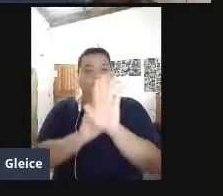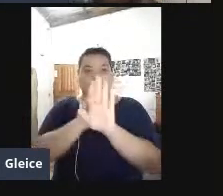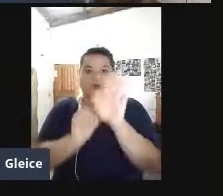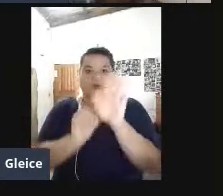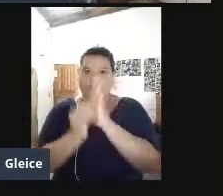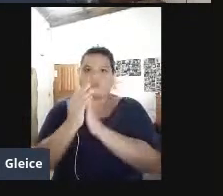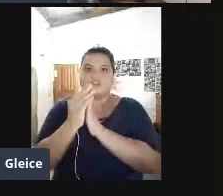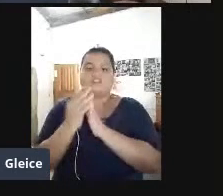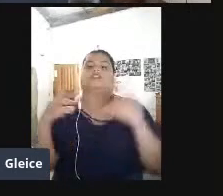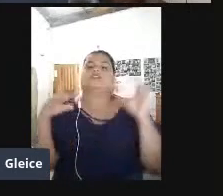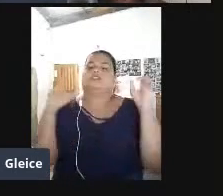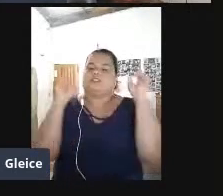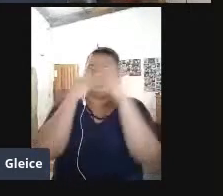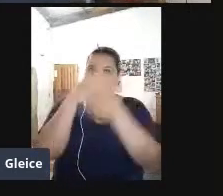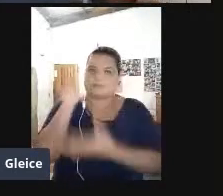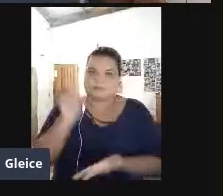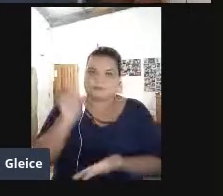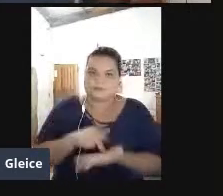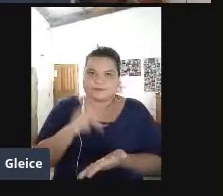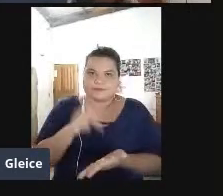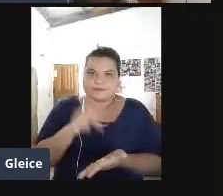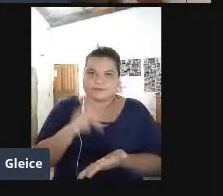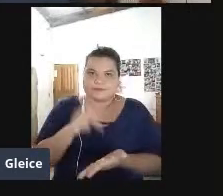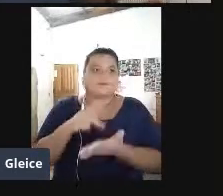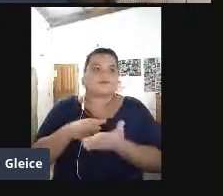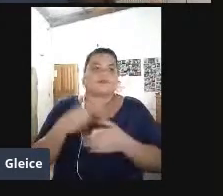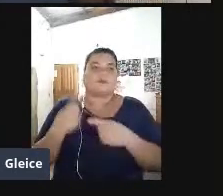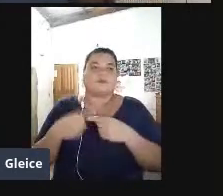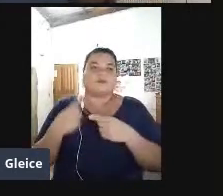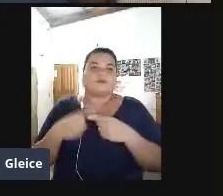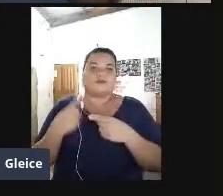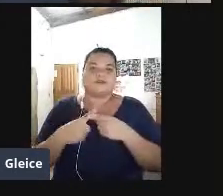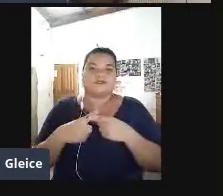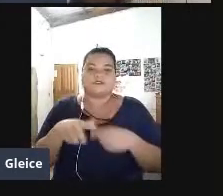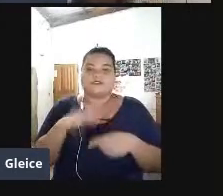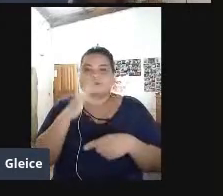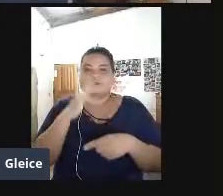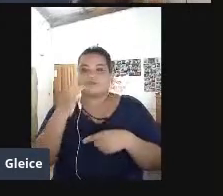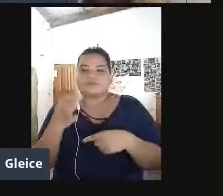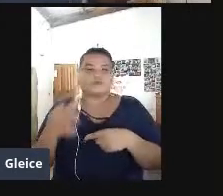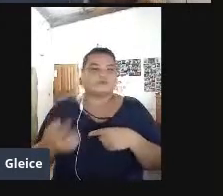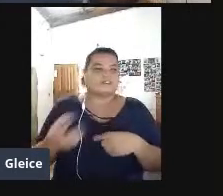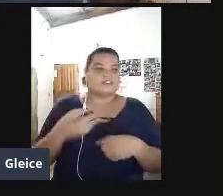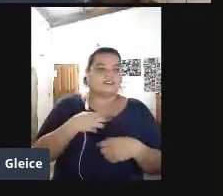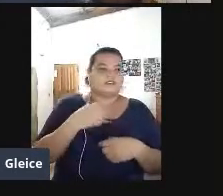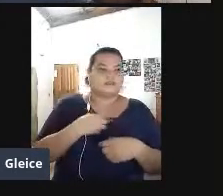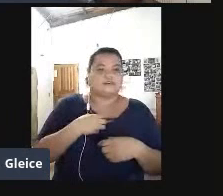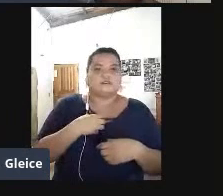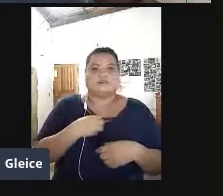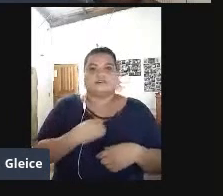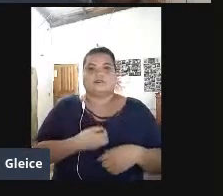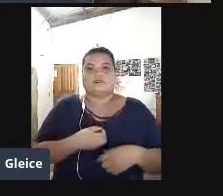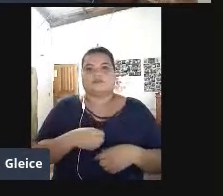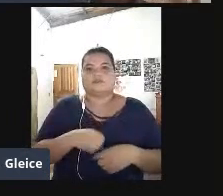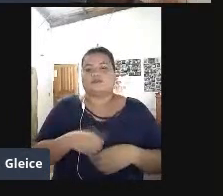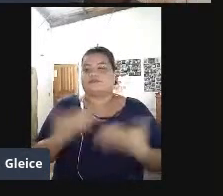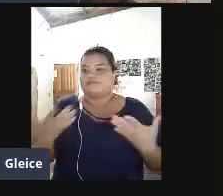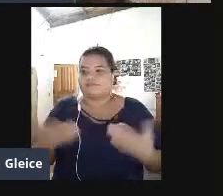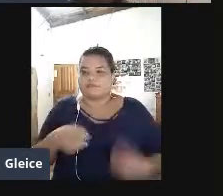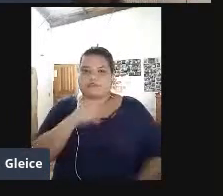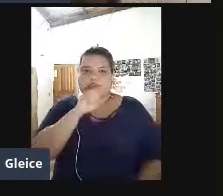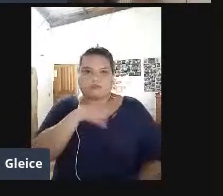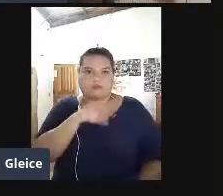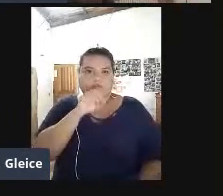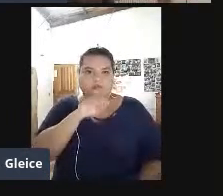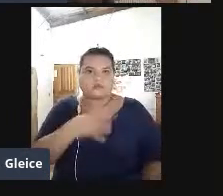desafio. Ele vai apresentar alguma manifestação não agradável quando você força um aporte proteico a partir de